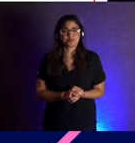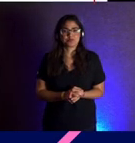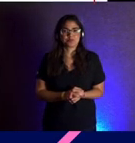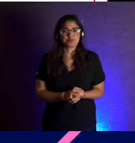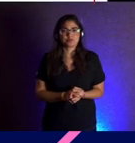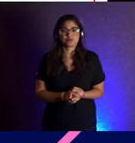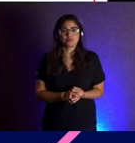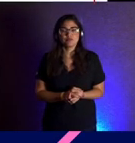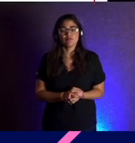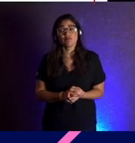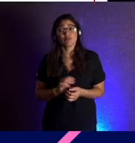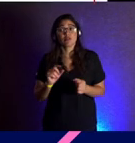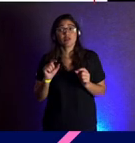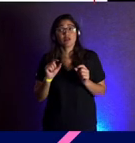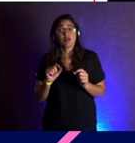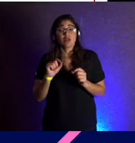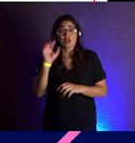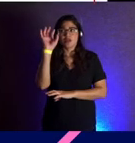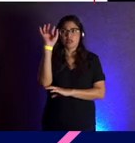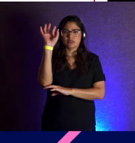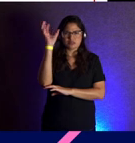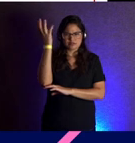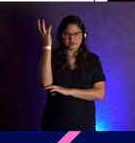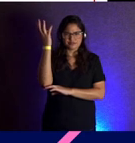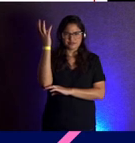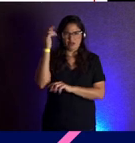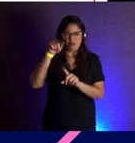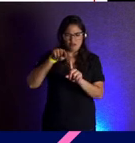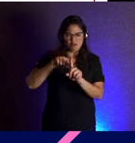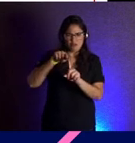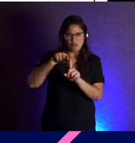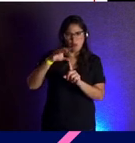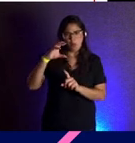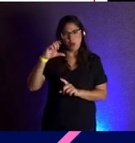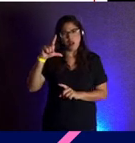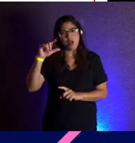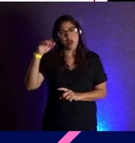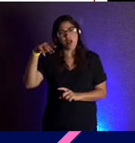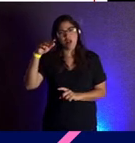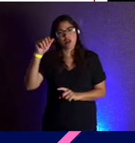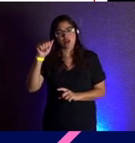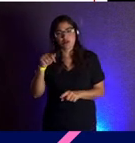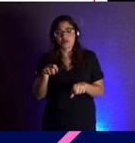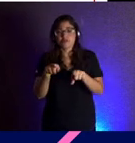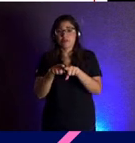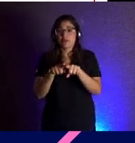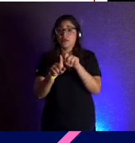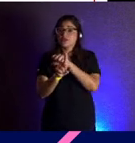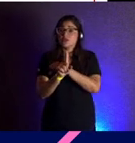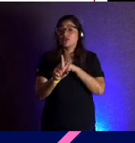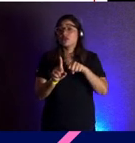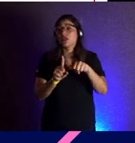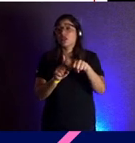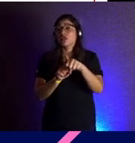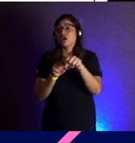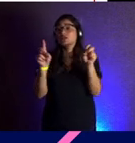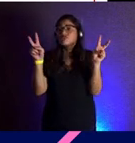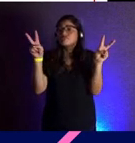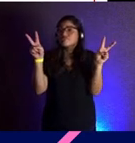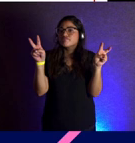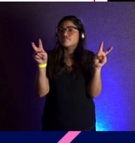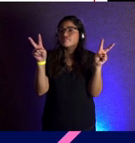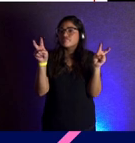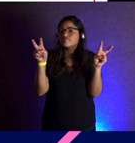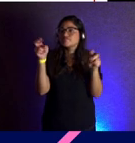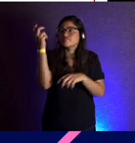em questão de clima e sociedade, né, é que as questões ambientais, né,